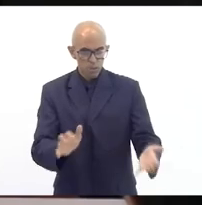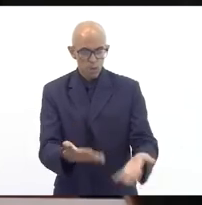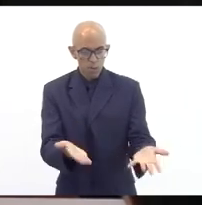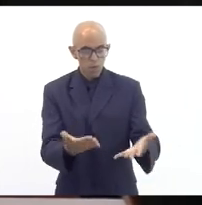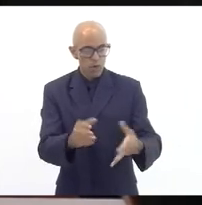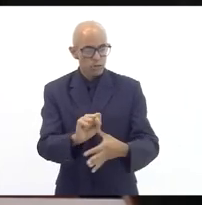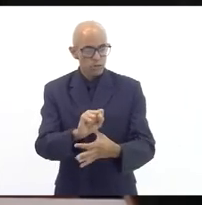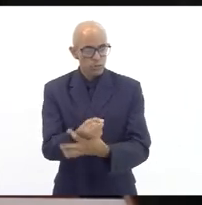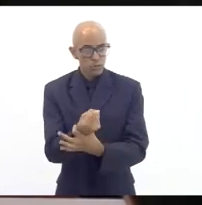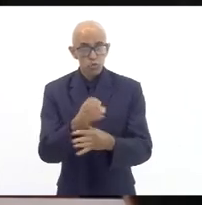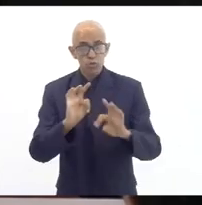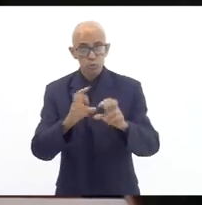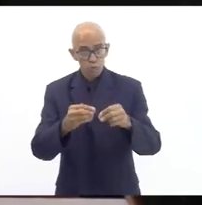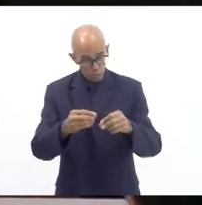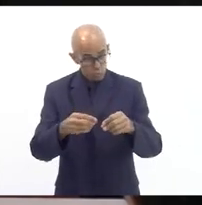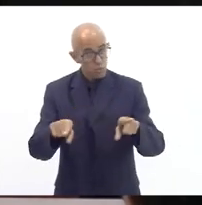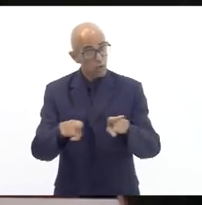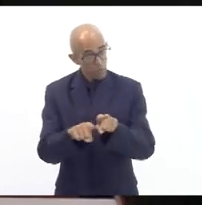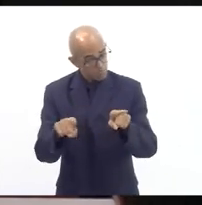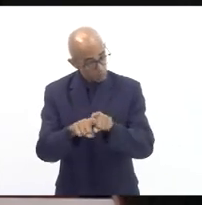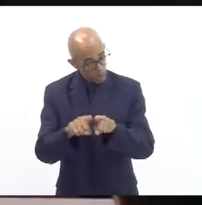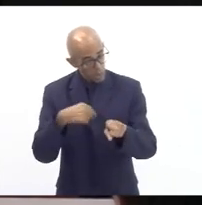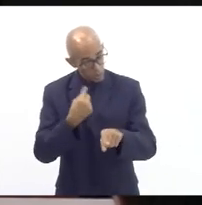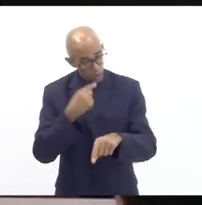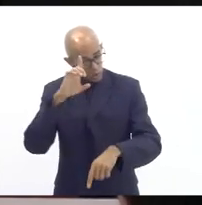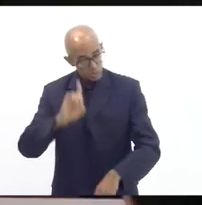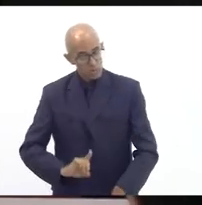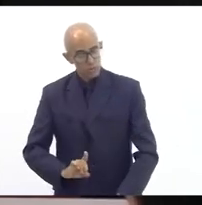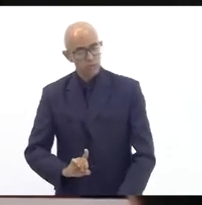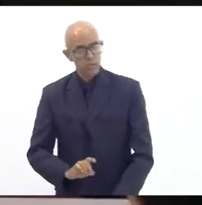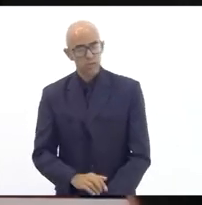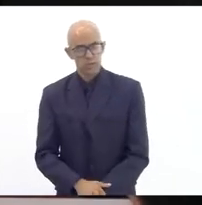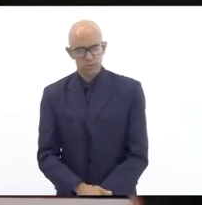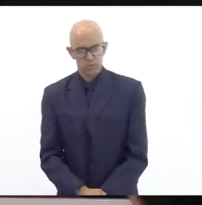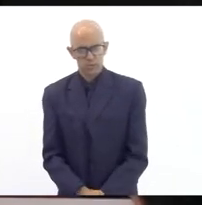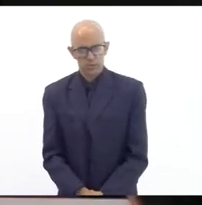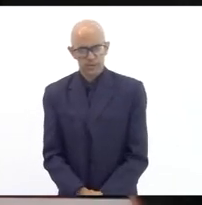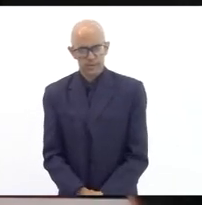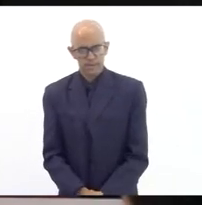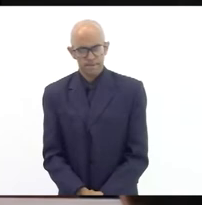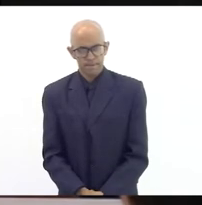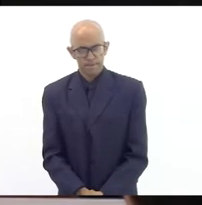todos, inclusive nós, pessoas com deficiência. Somos